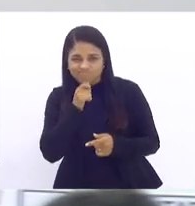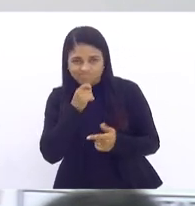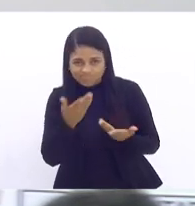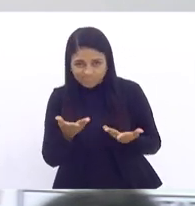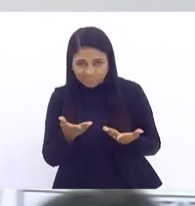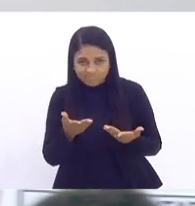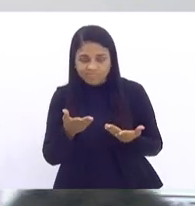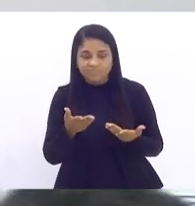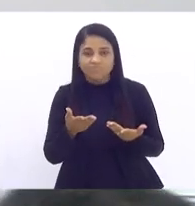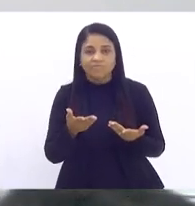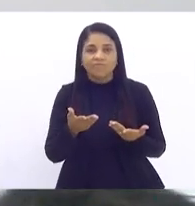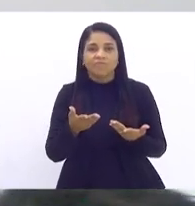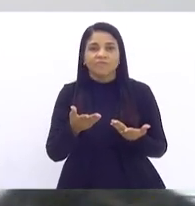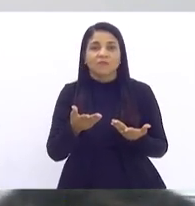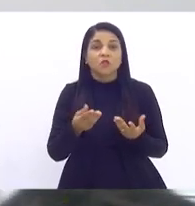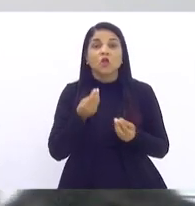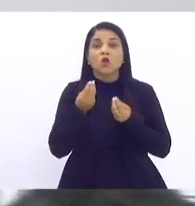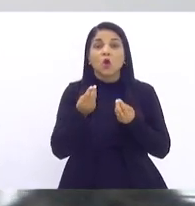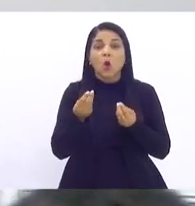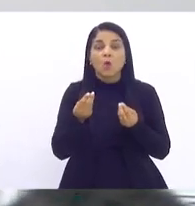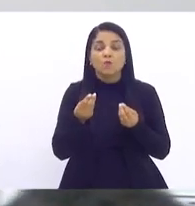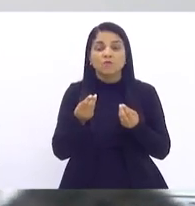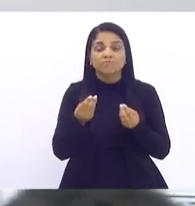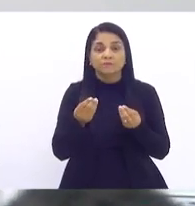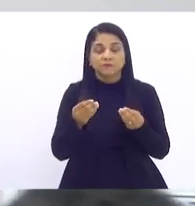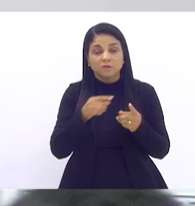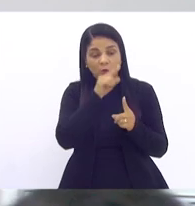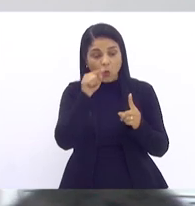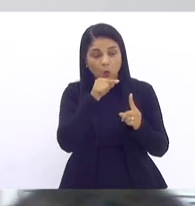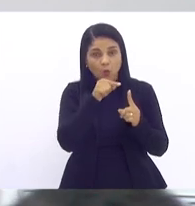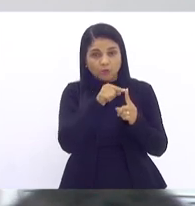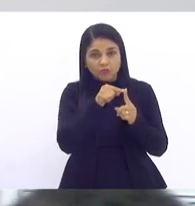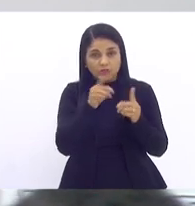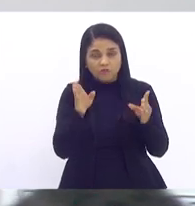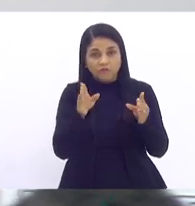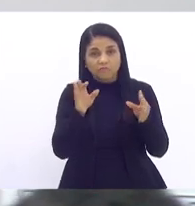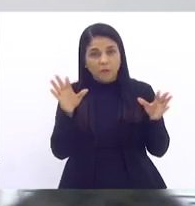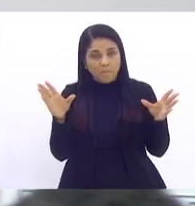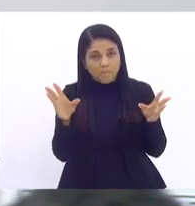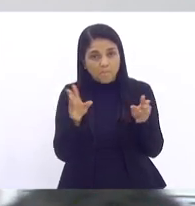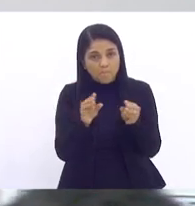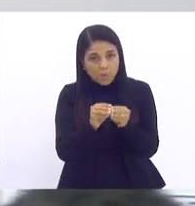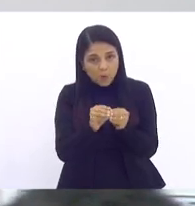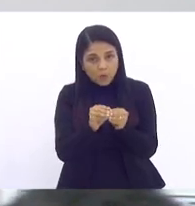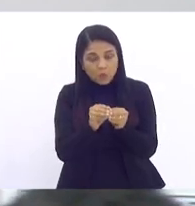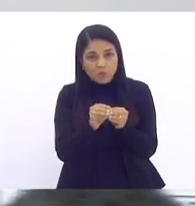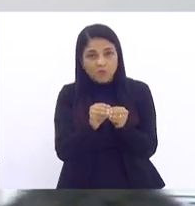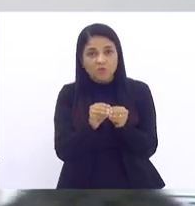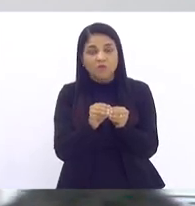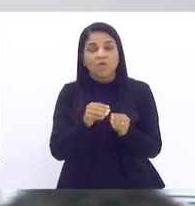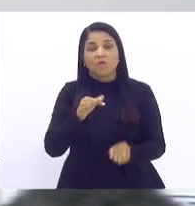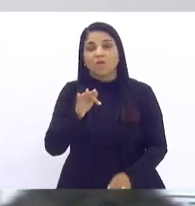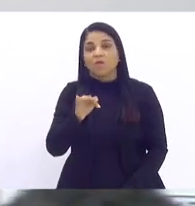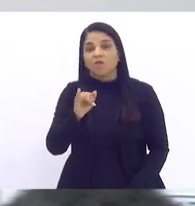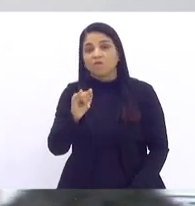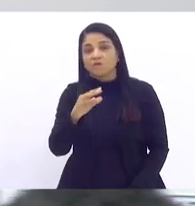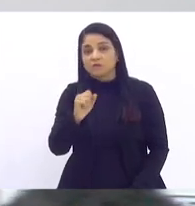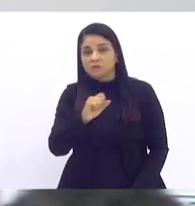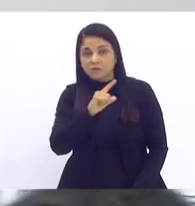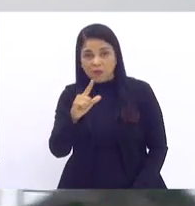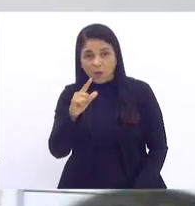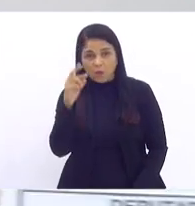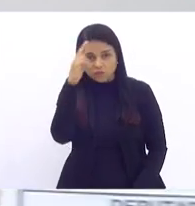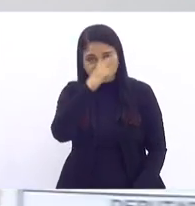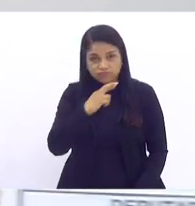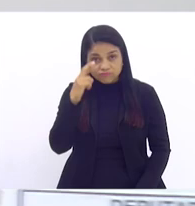você não tem como fechar uma meta fiscal quando a base dessa nota fiscal não se compõem com clareza